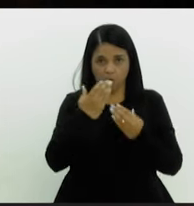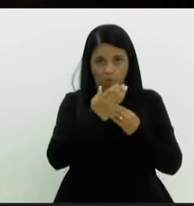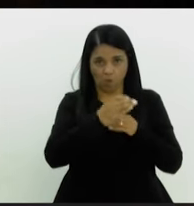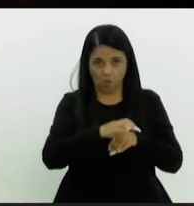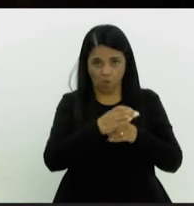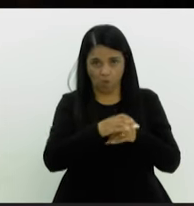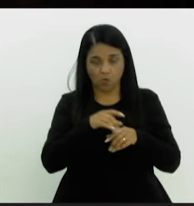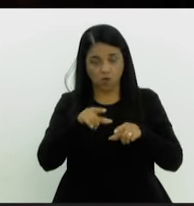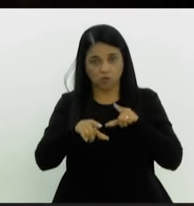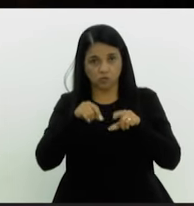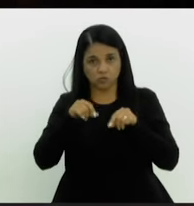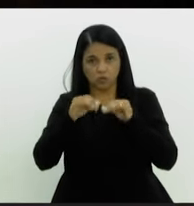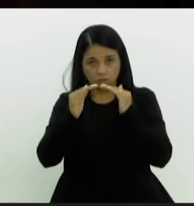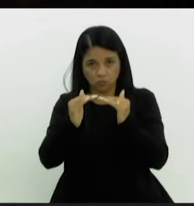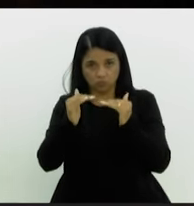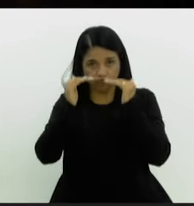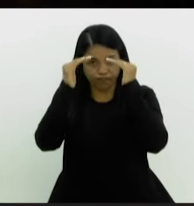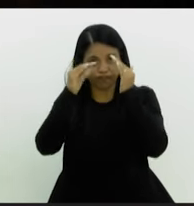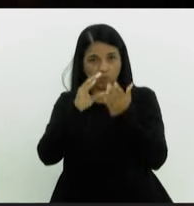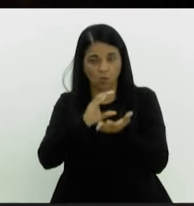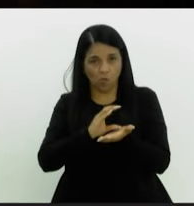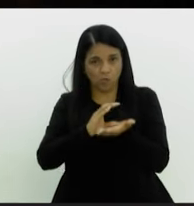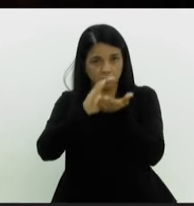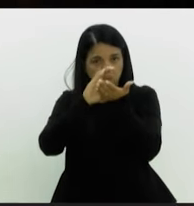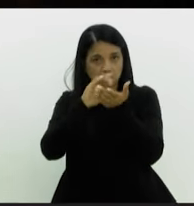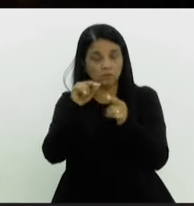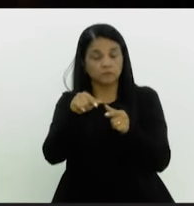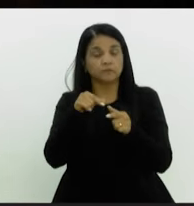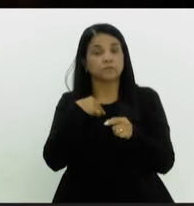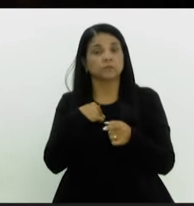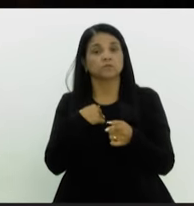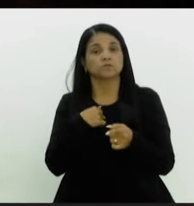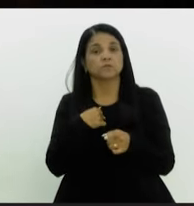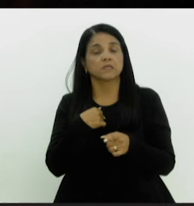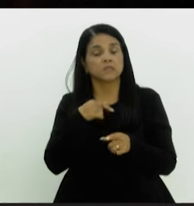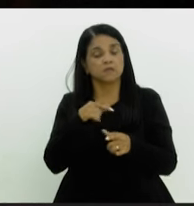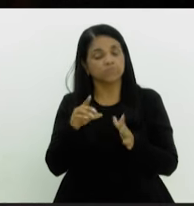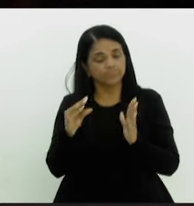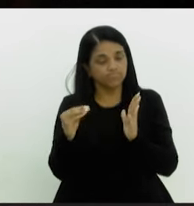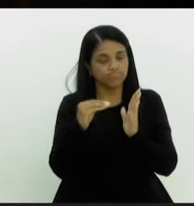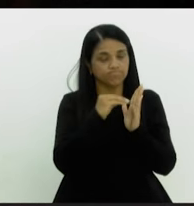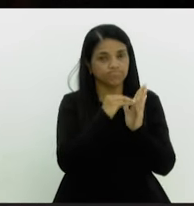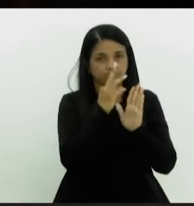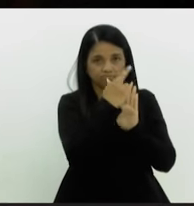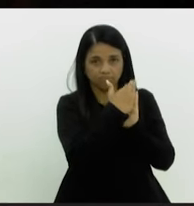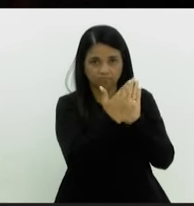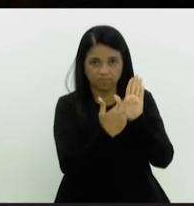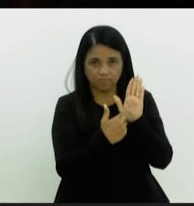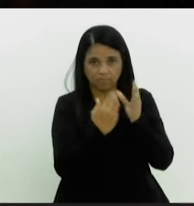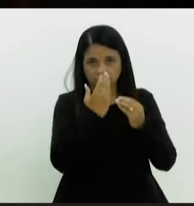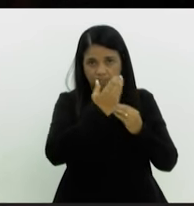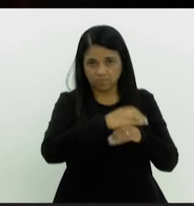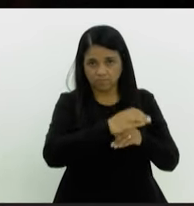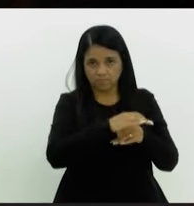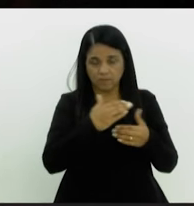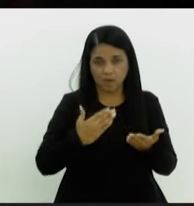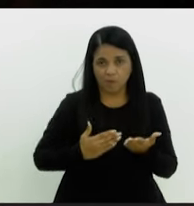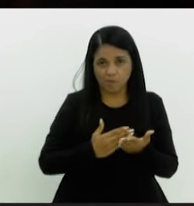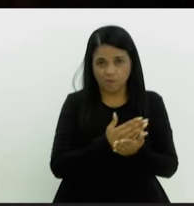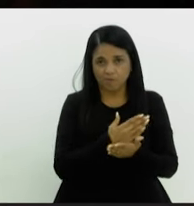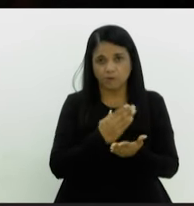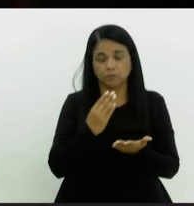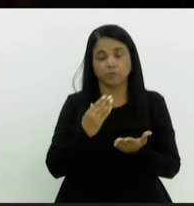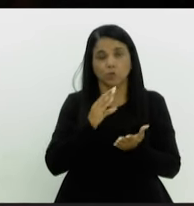pelo conselho superior e eu fiz questão de colocar esse item no regulamento do concurso que foi aprovado pelo